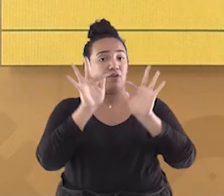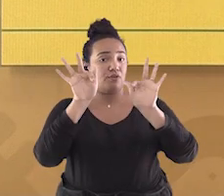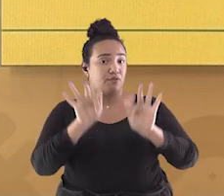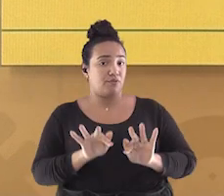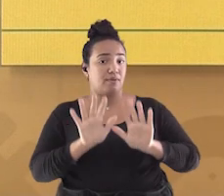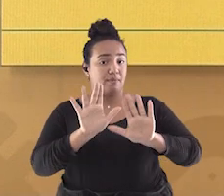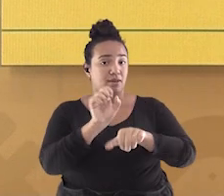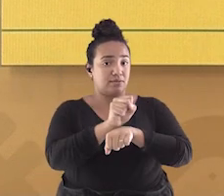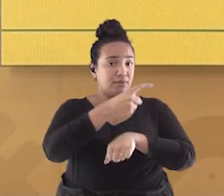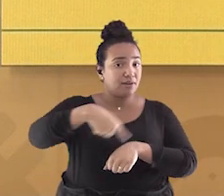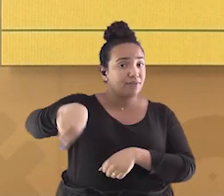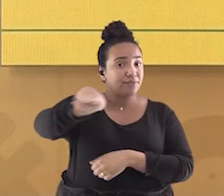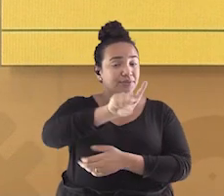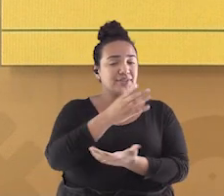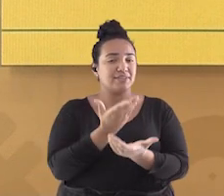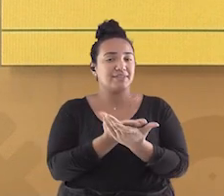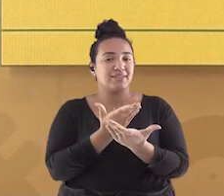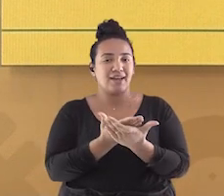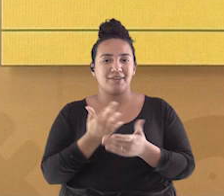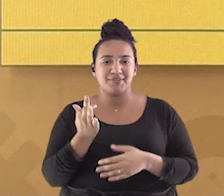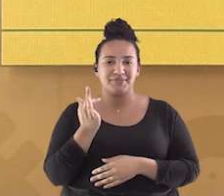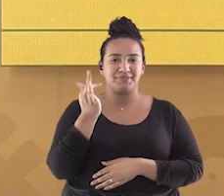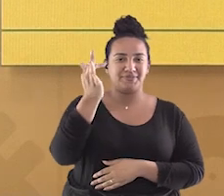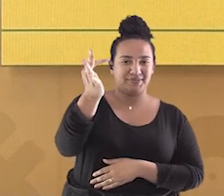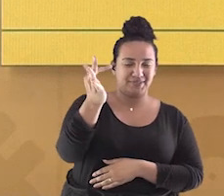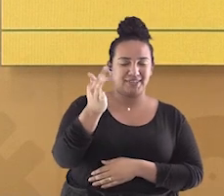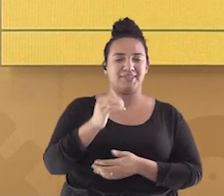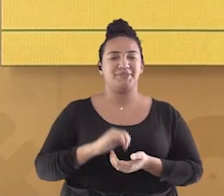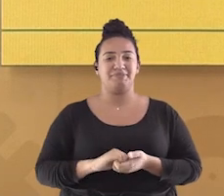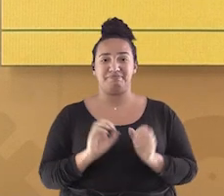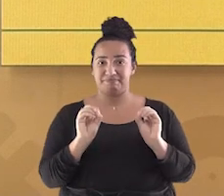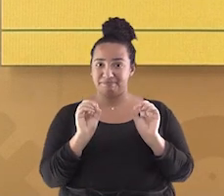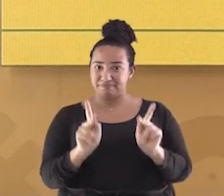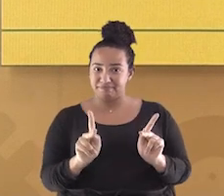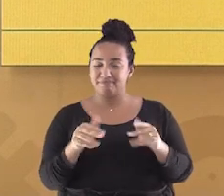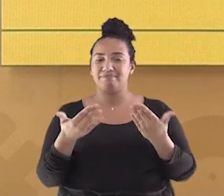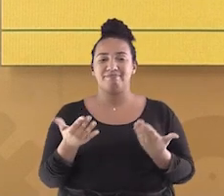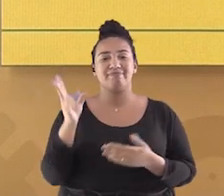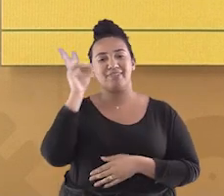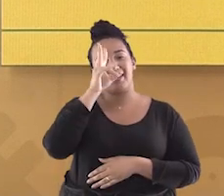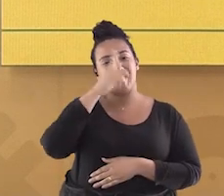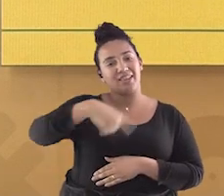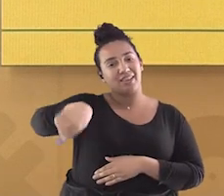mas espero vocês em uma próxima aula de geografia, certo? E não